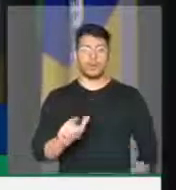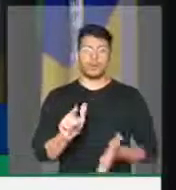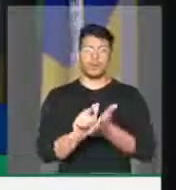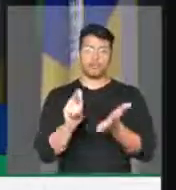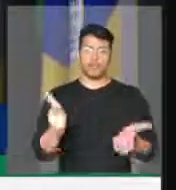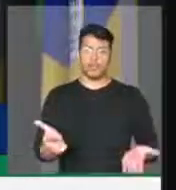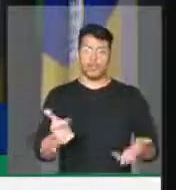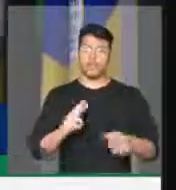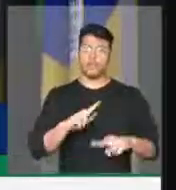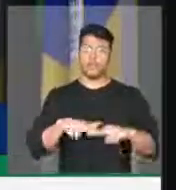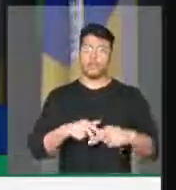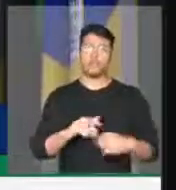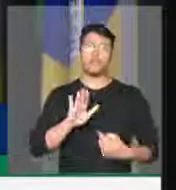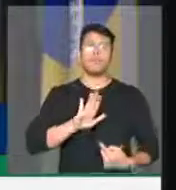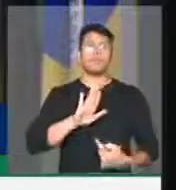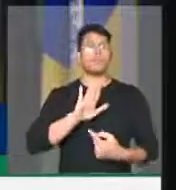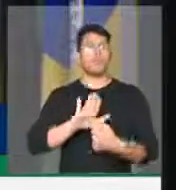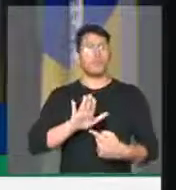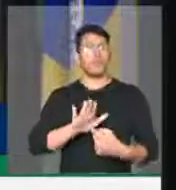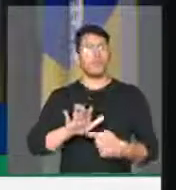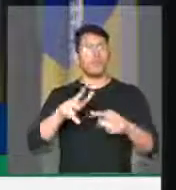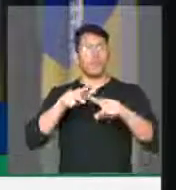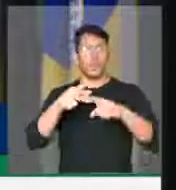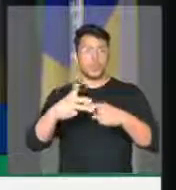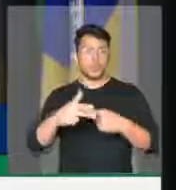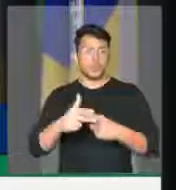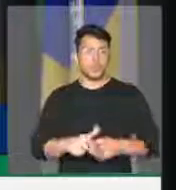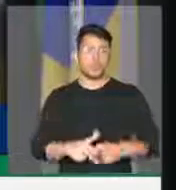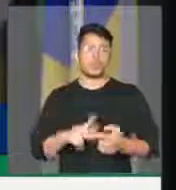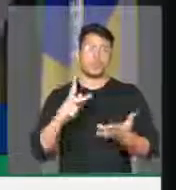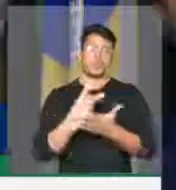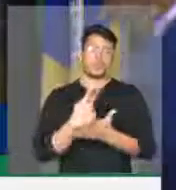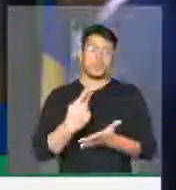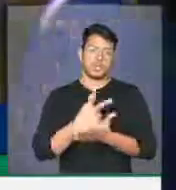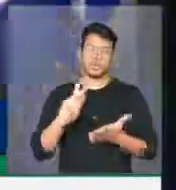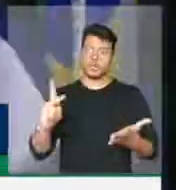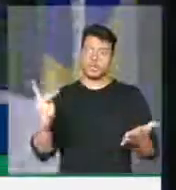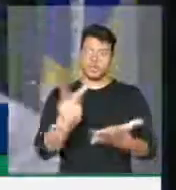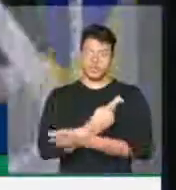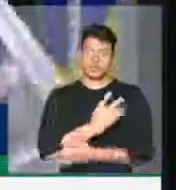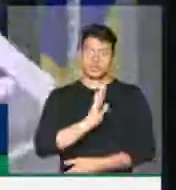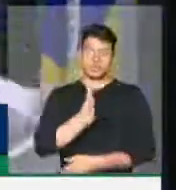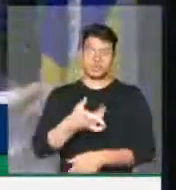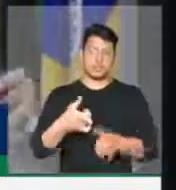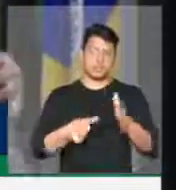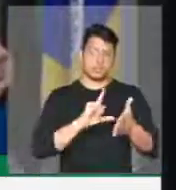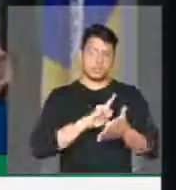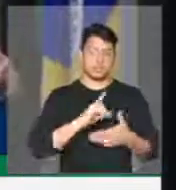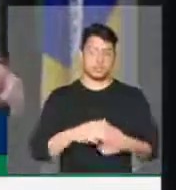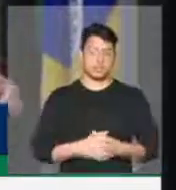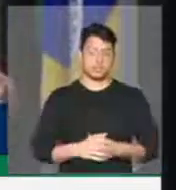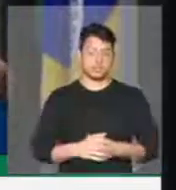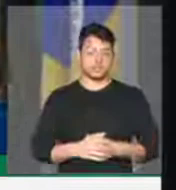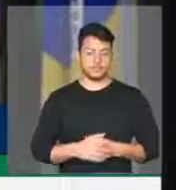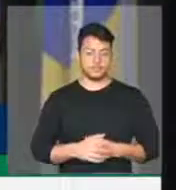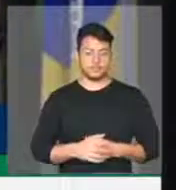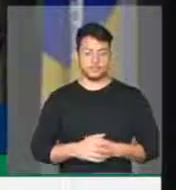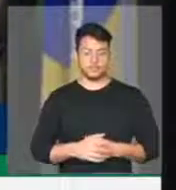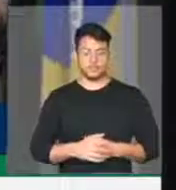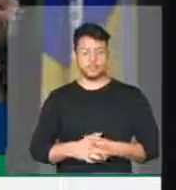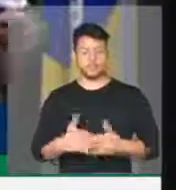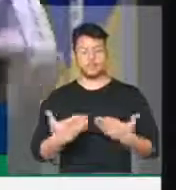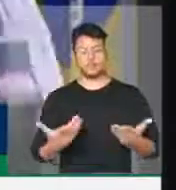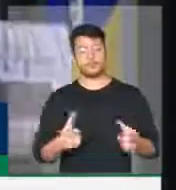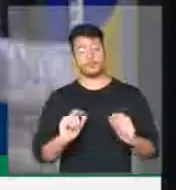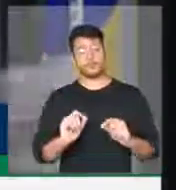resgata os equívocos cometidos editorial que eu comentei aqui na semana passada. Porque aqui também, senhor presidente, falando de estatal, se essa é da